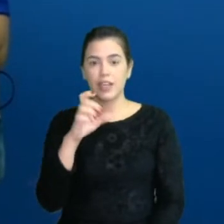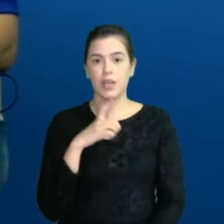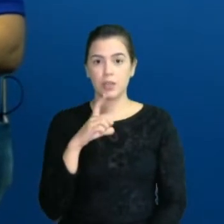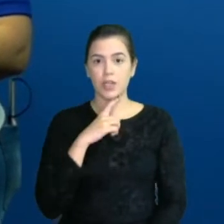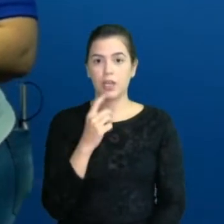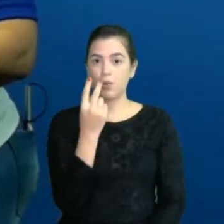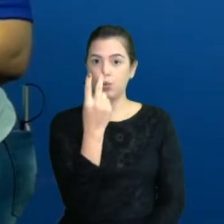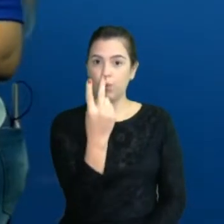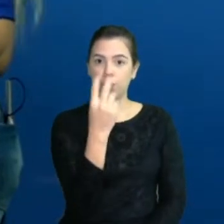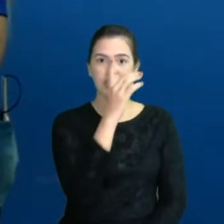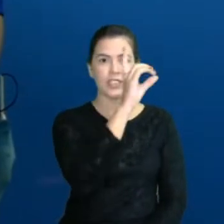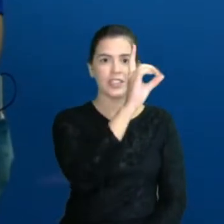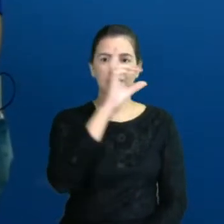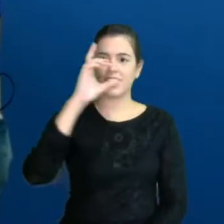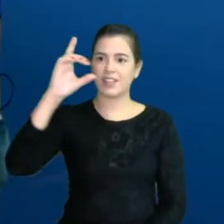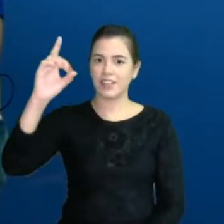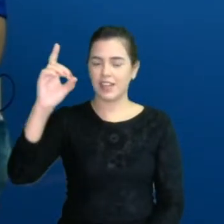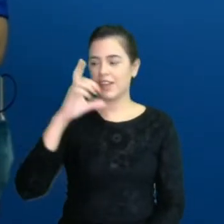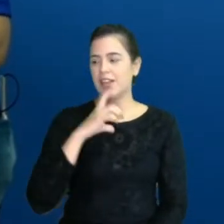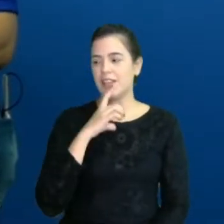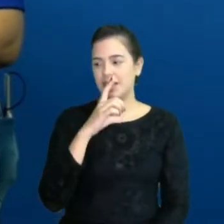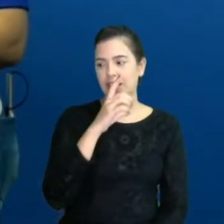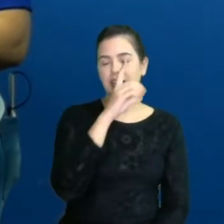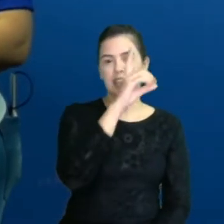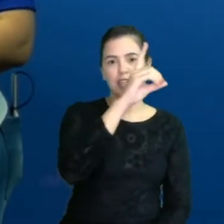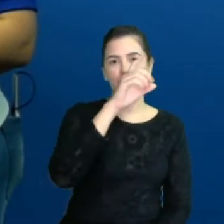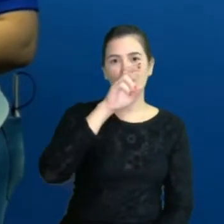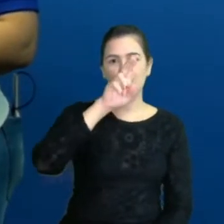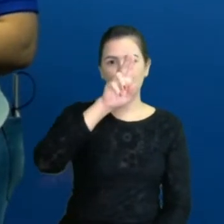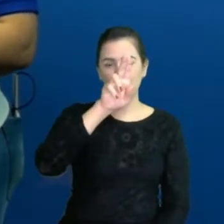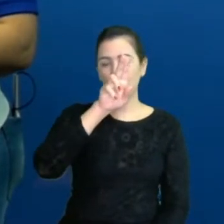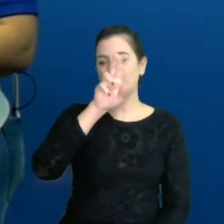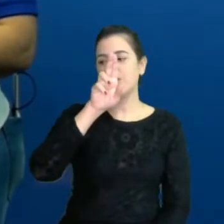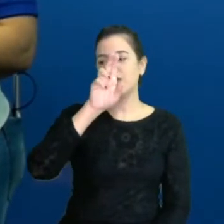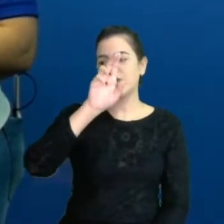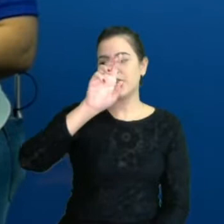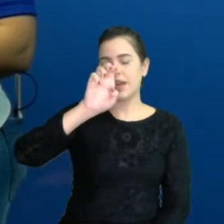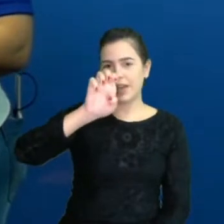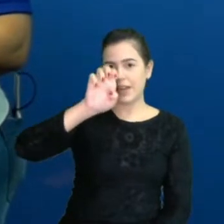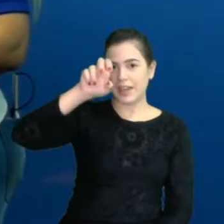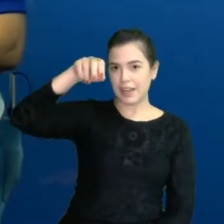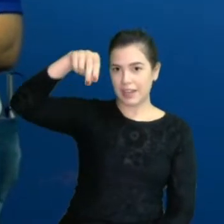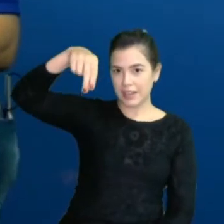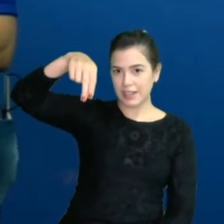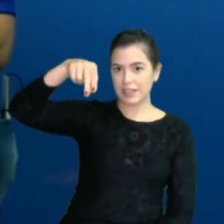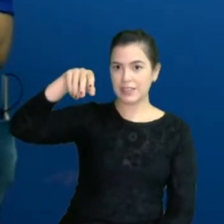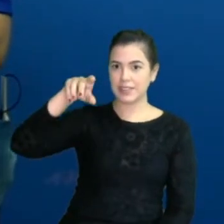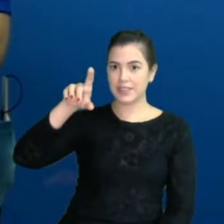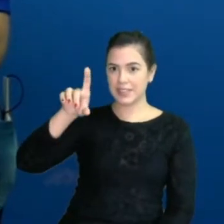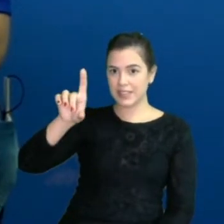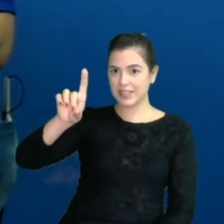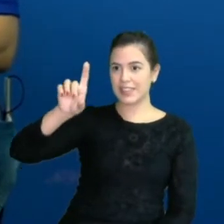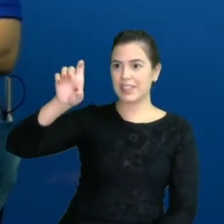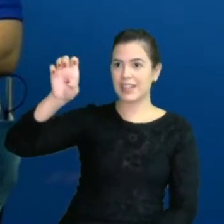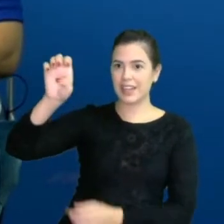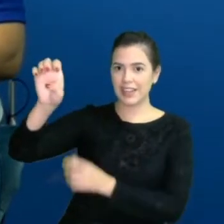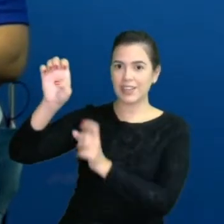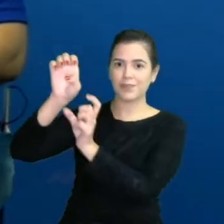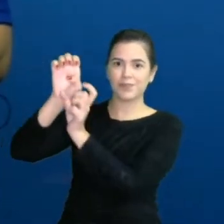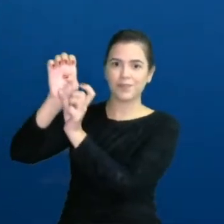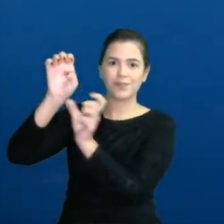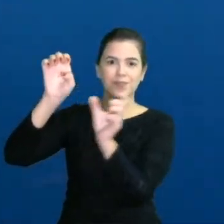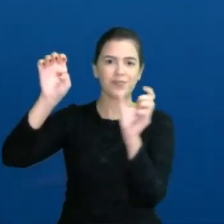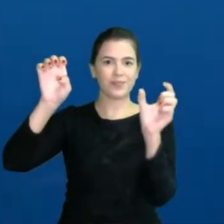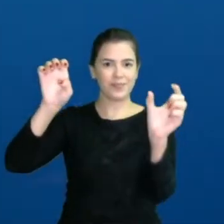du, depois vem a sílaba em, para depois ter a sílaba de. Duende. Então,